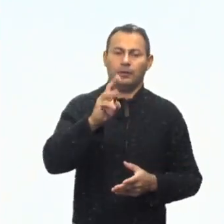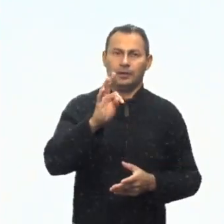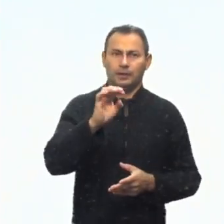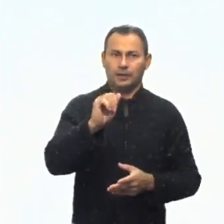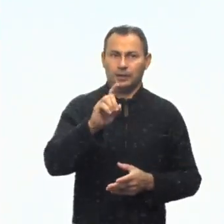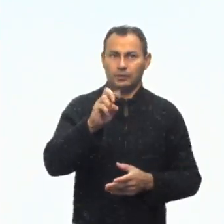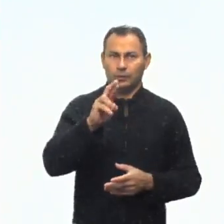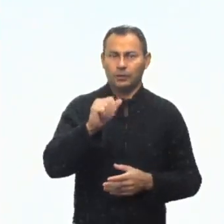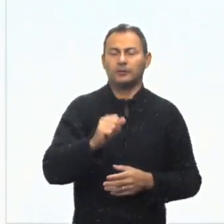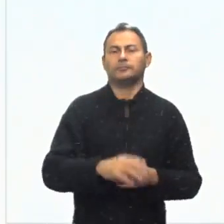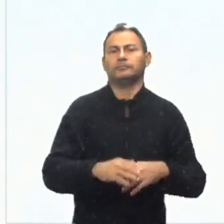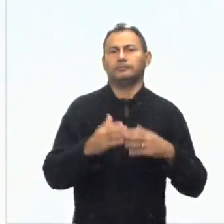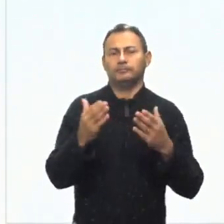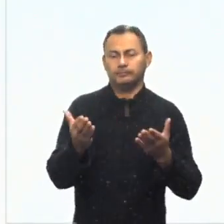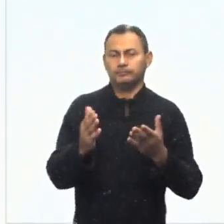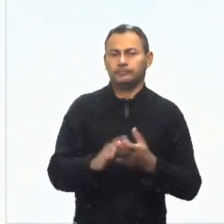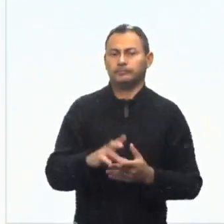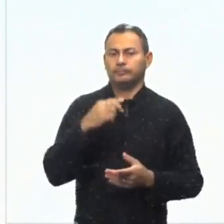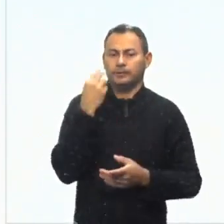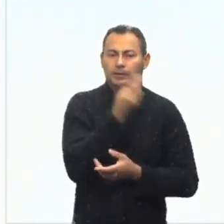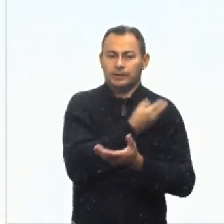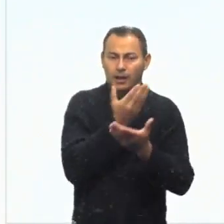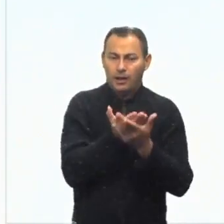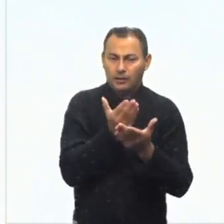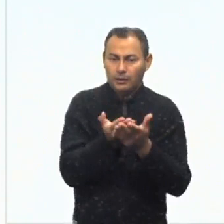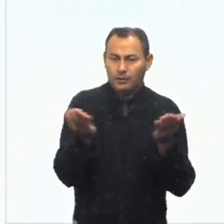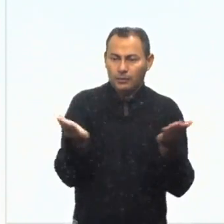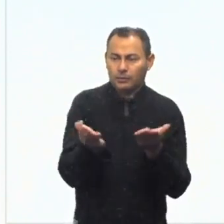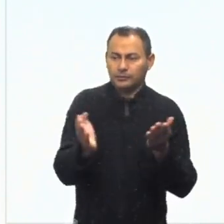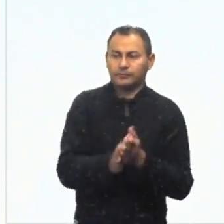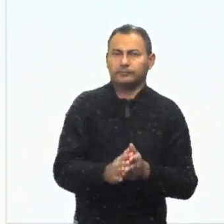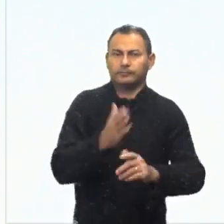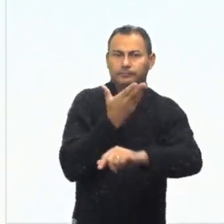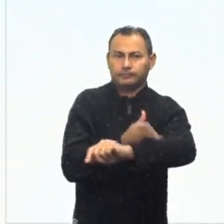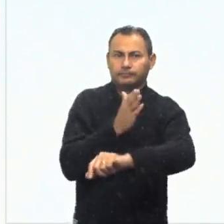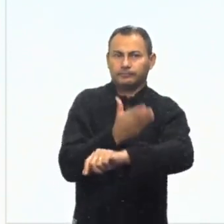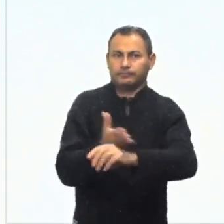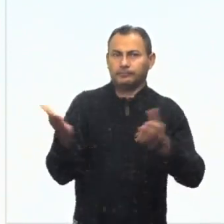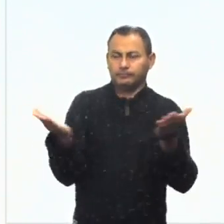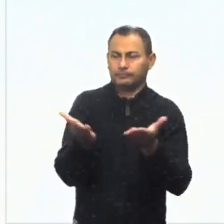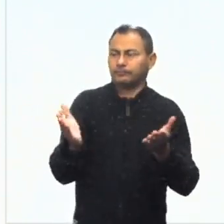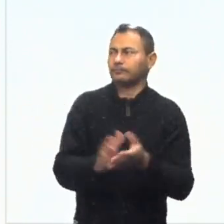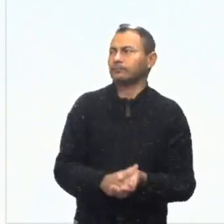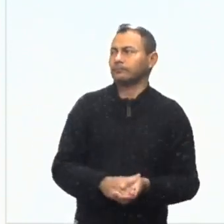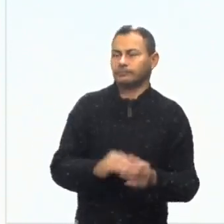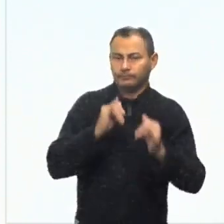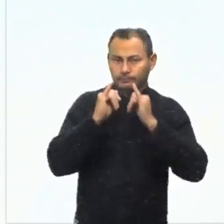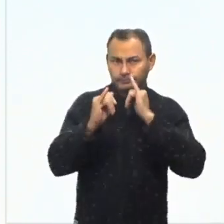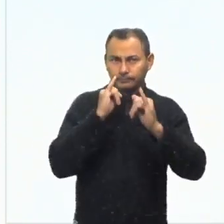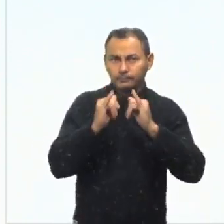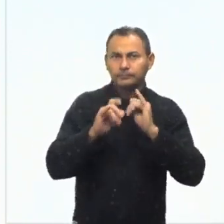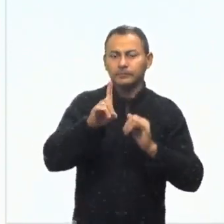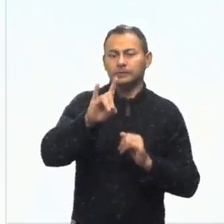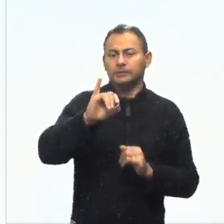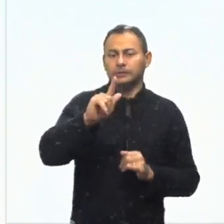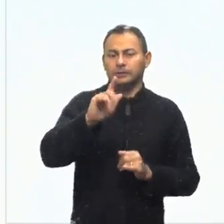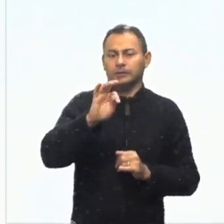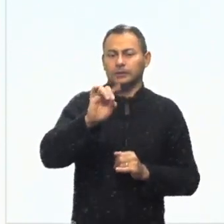Então, é o caso da nossa aula de hoje, nossa prática de hoje, onde a informação é